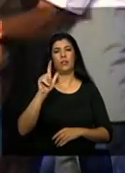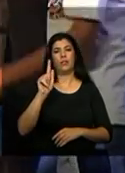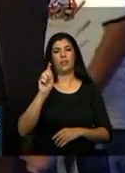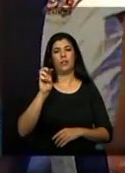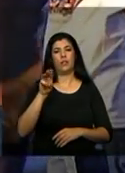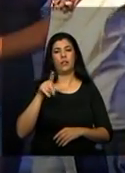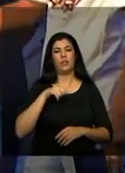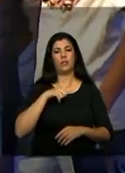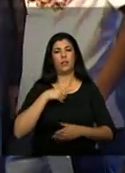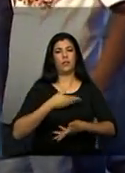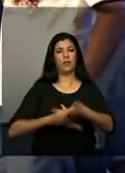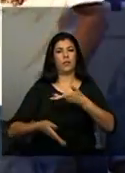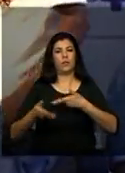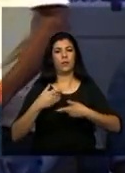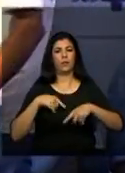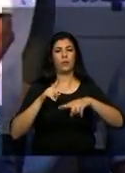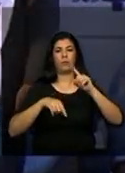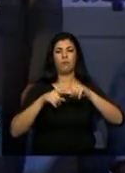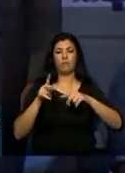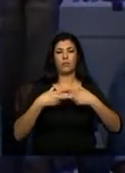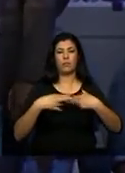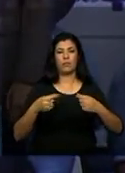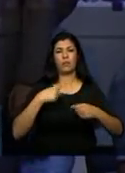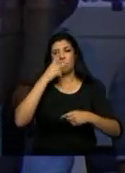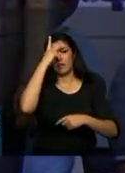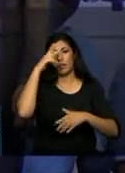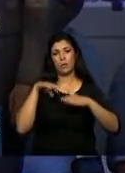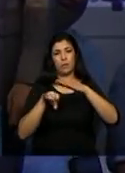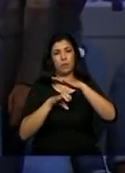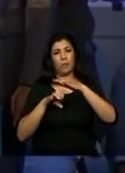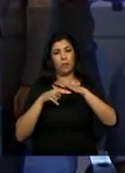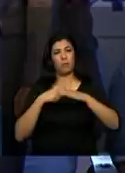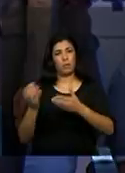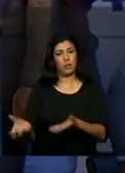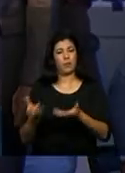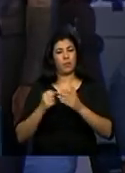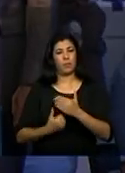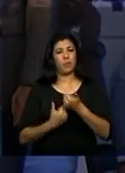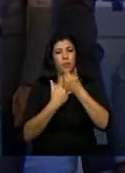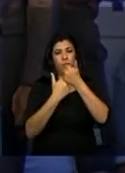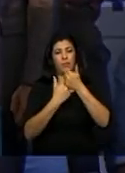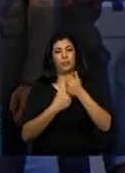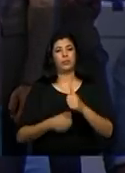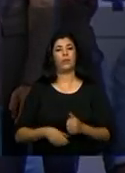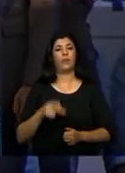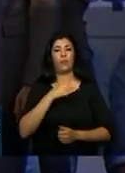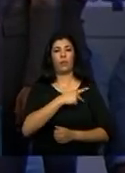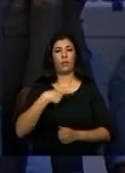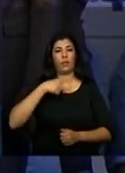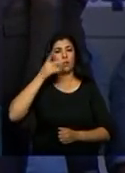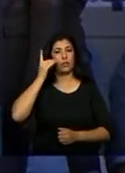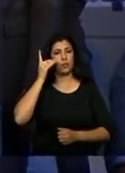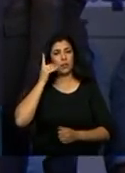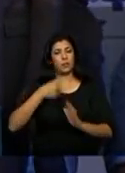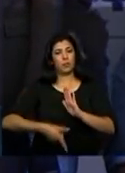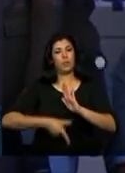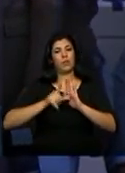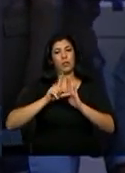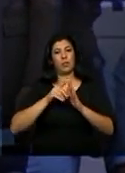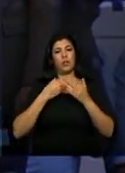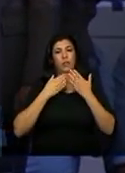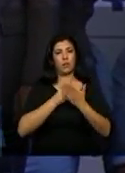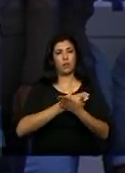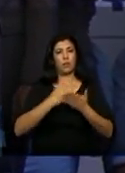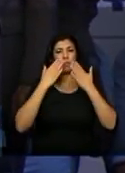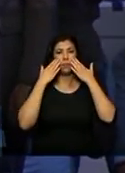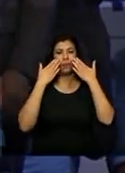que pretendem aderir a essa causa. A presidenta Dilma Rousseff, antes desse evento, visitou alguns estandes da Expo